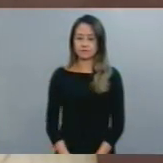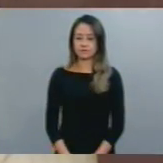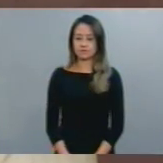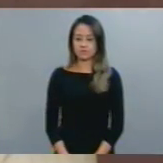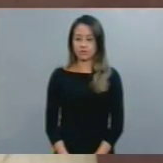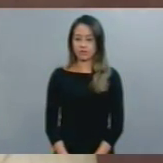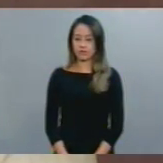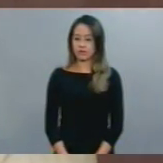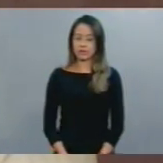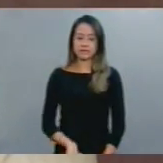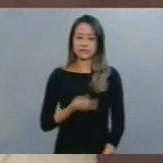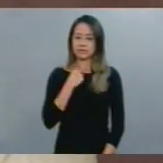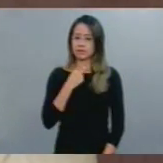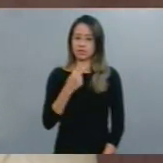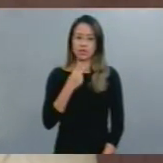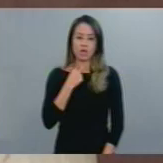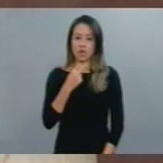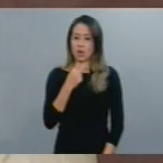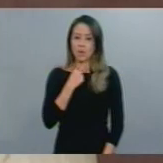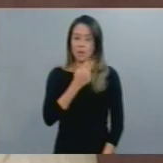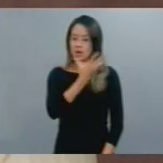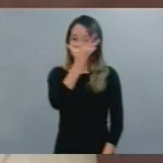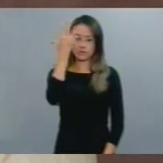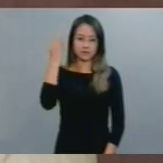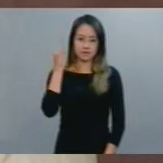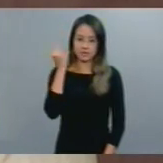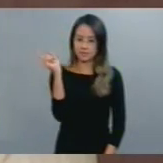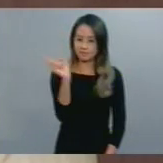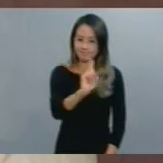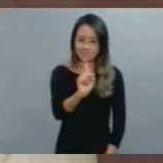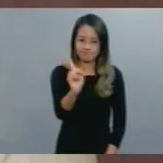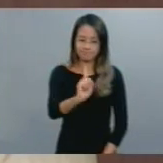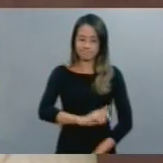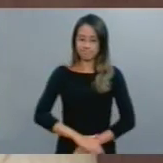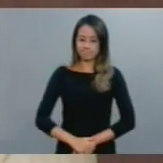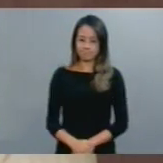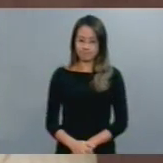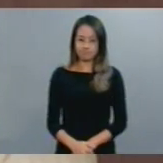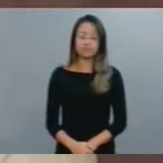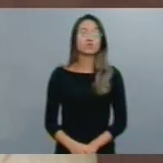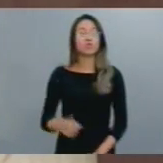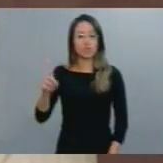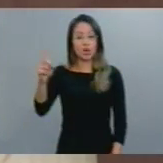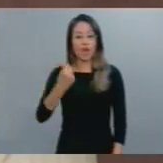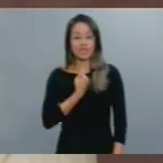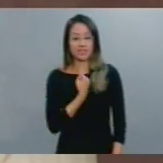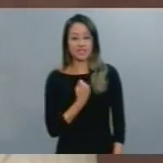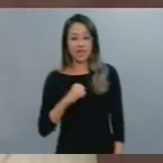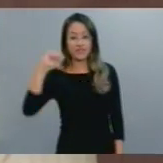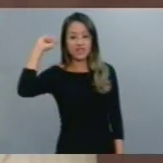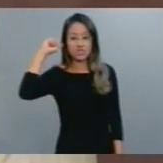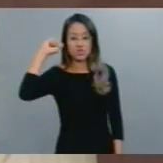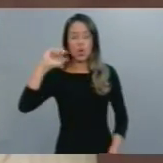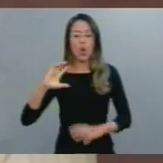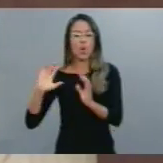ele não pode ser minimizado. Por mais que queiram os defensores do governo,